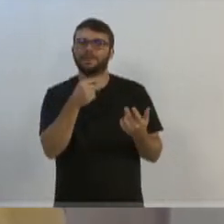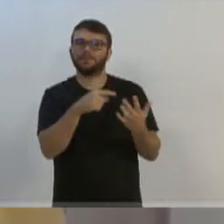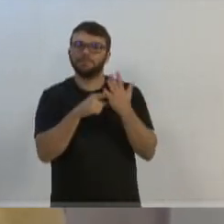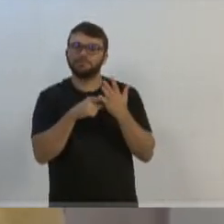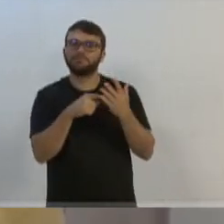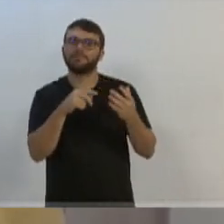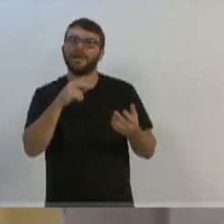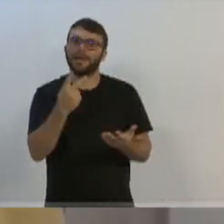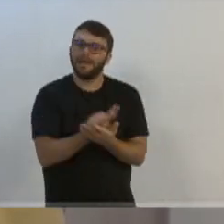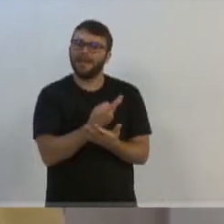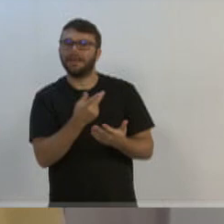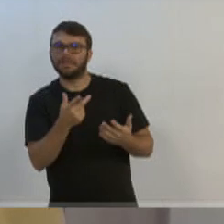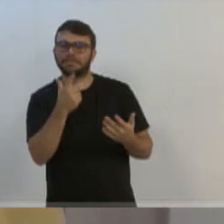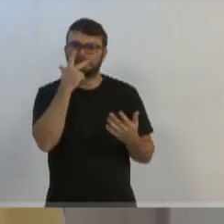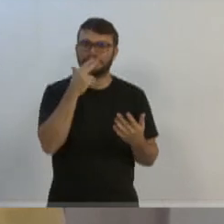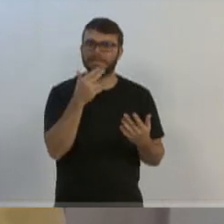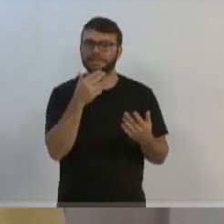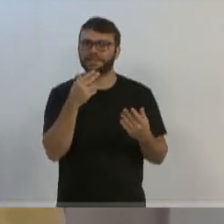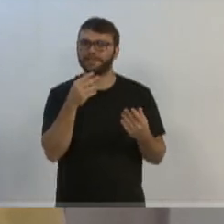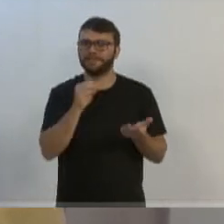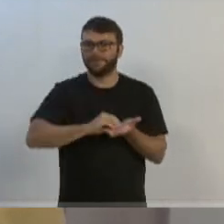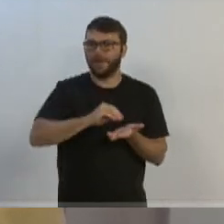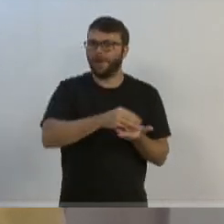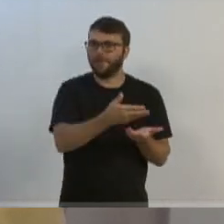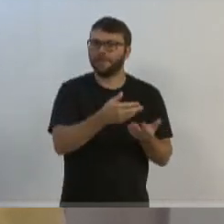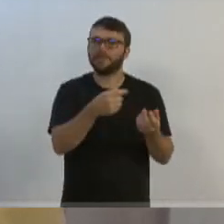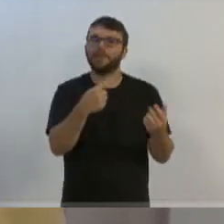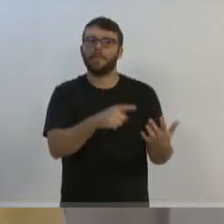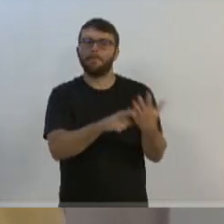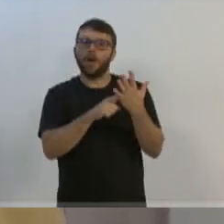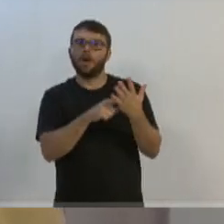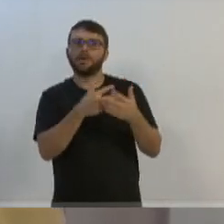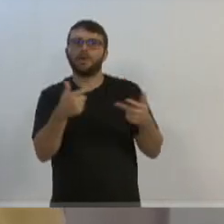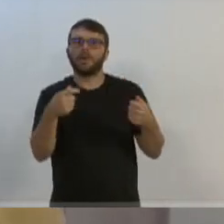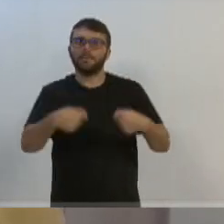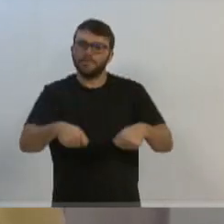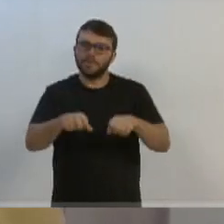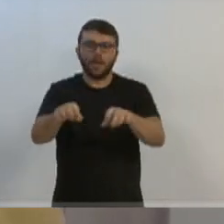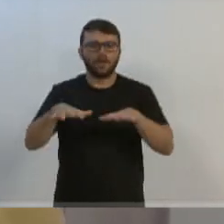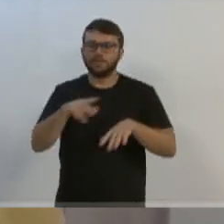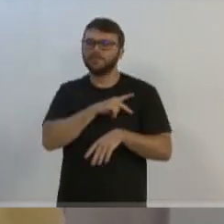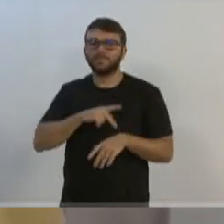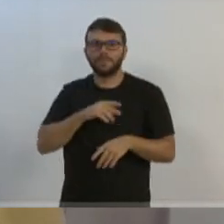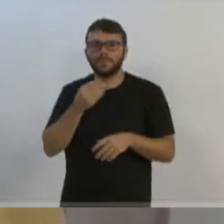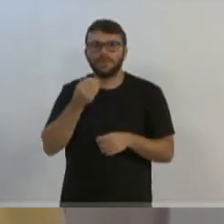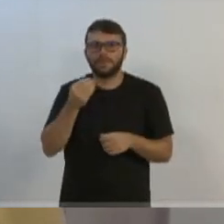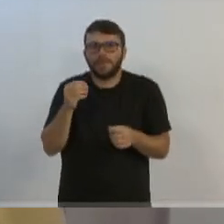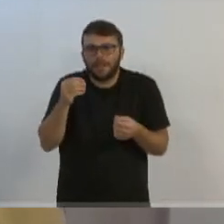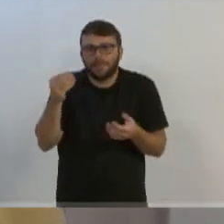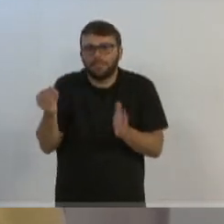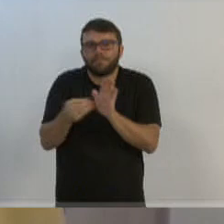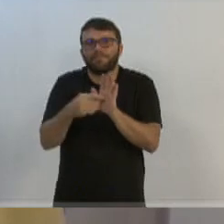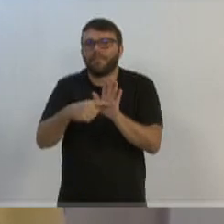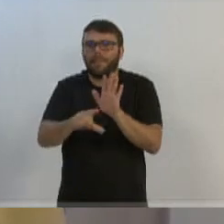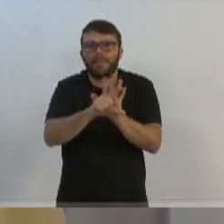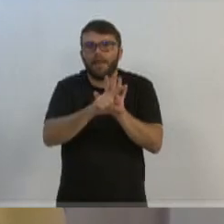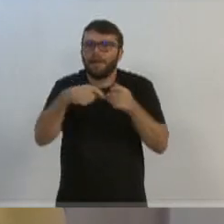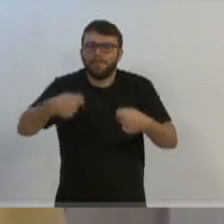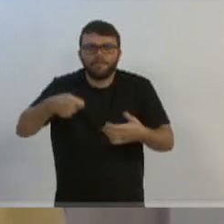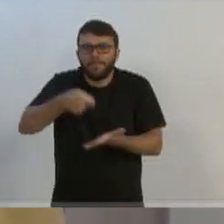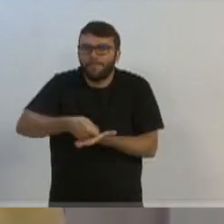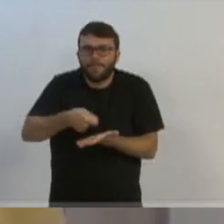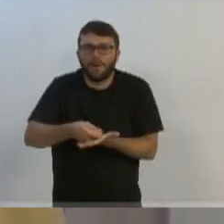quanto básico, um tanto quanto amador em relação a isso, a apresentação e o pedido da audiência pública, uma vez que já está na lei, já é imperativo que